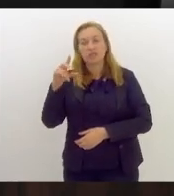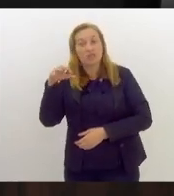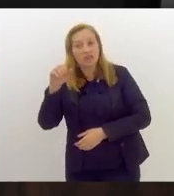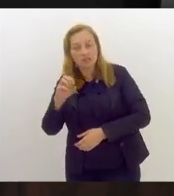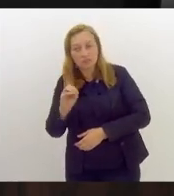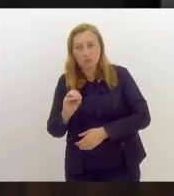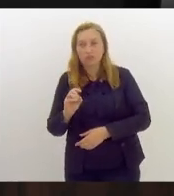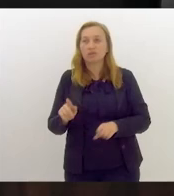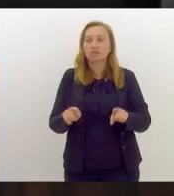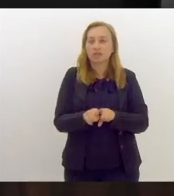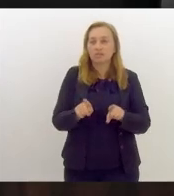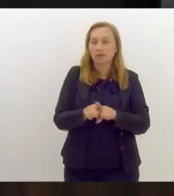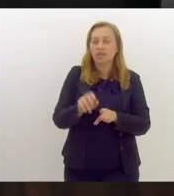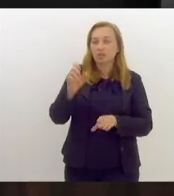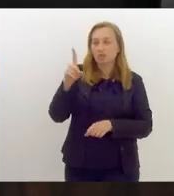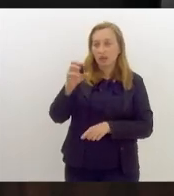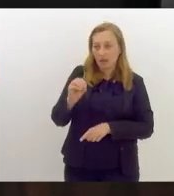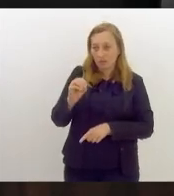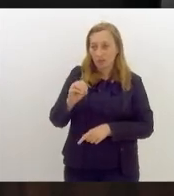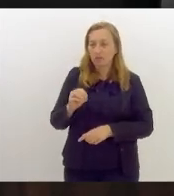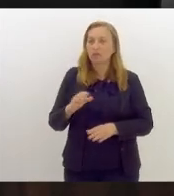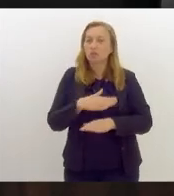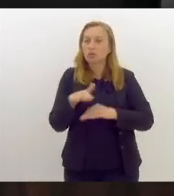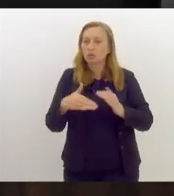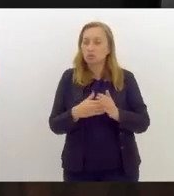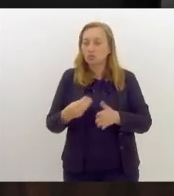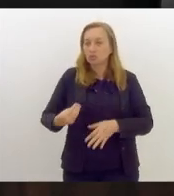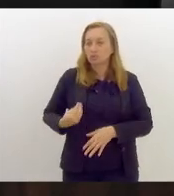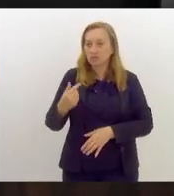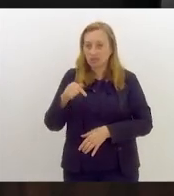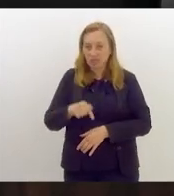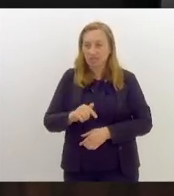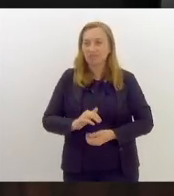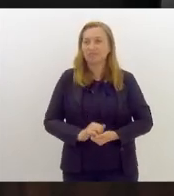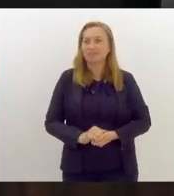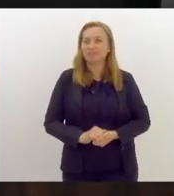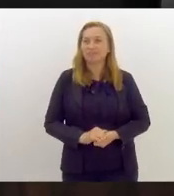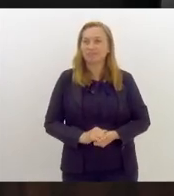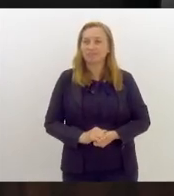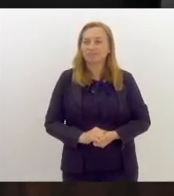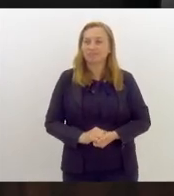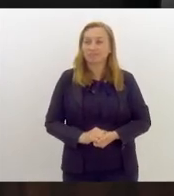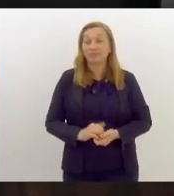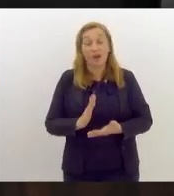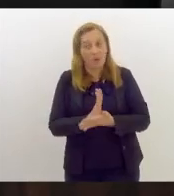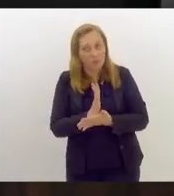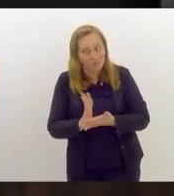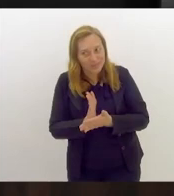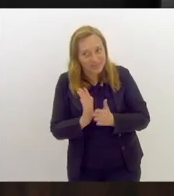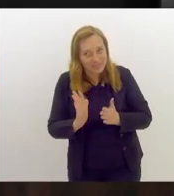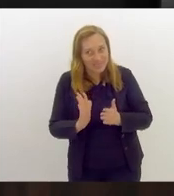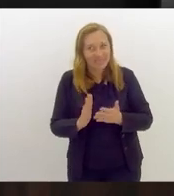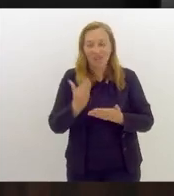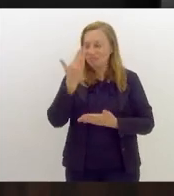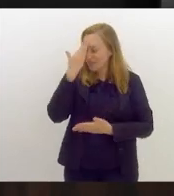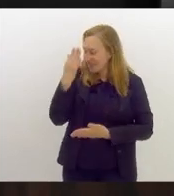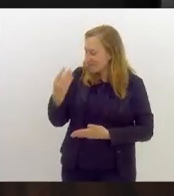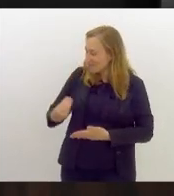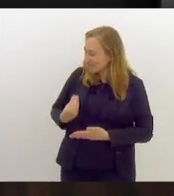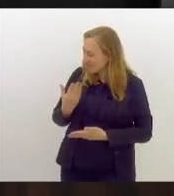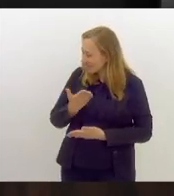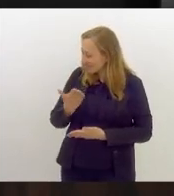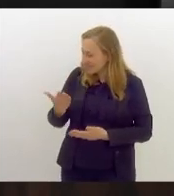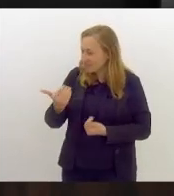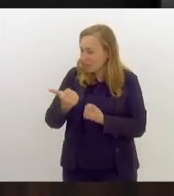equipe do Leo Vieira que estão todos aí todos não alguns obrigado pela presença obrigado